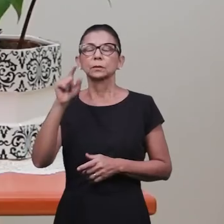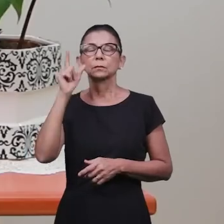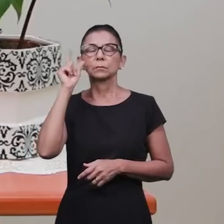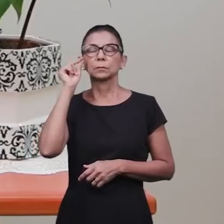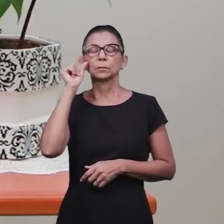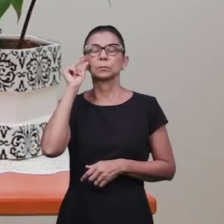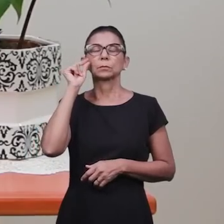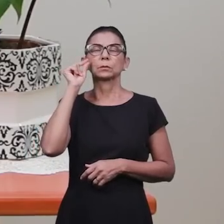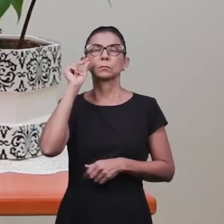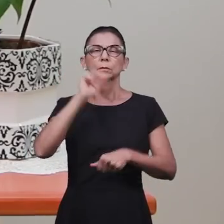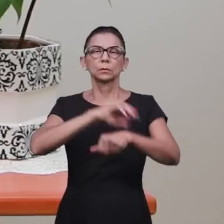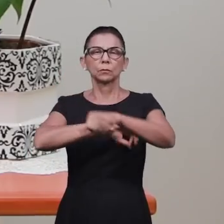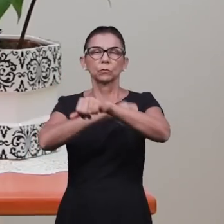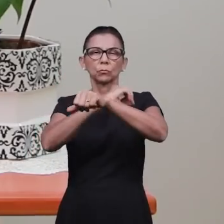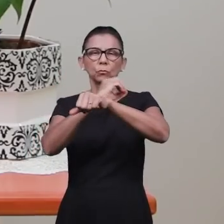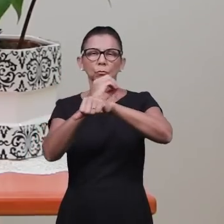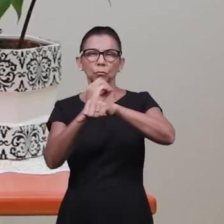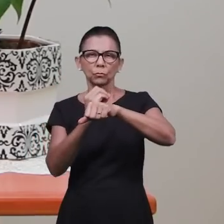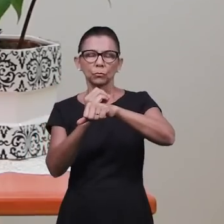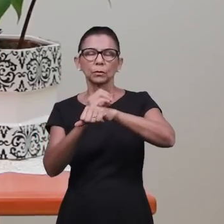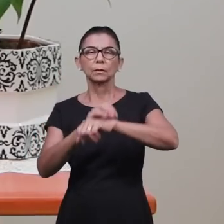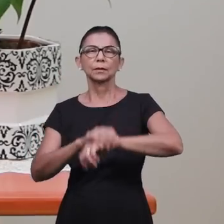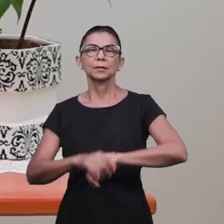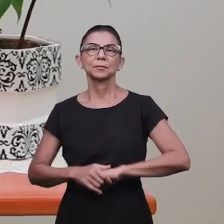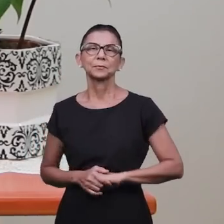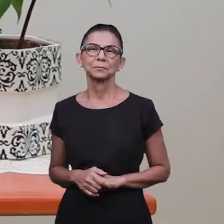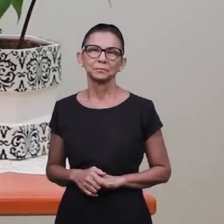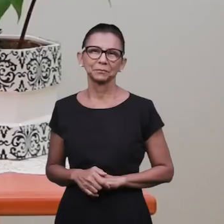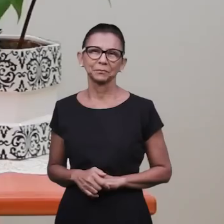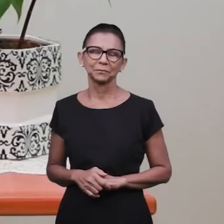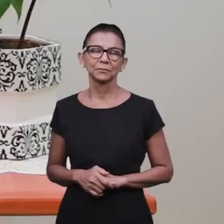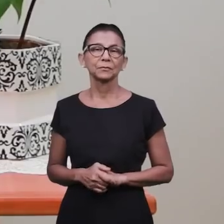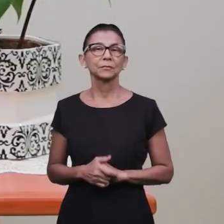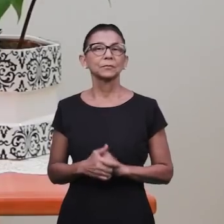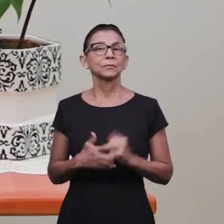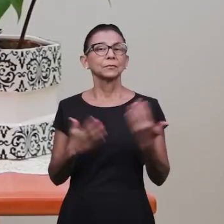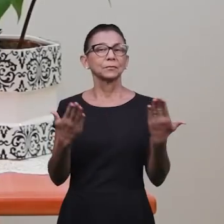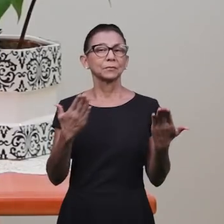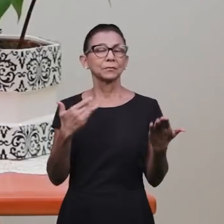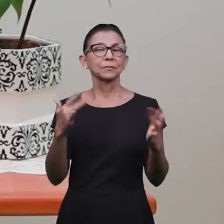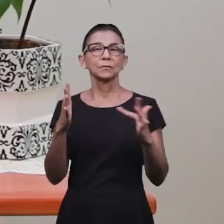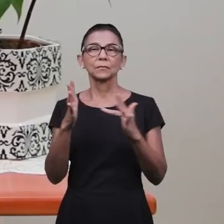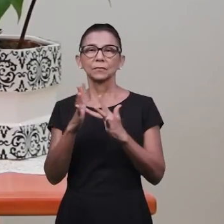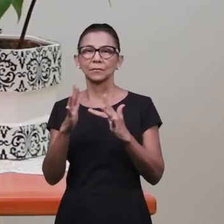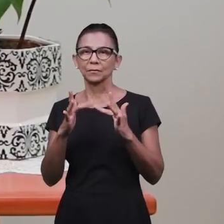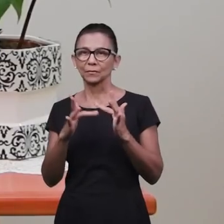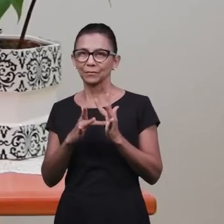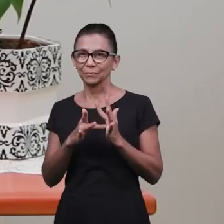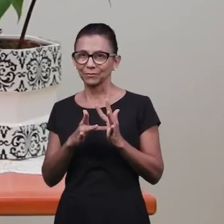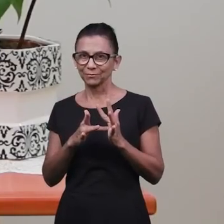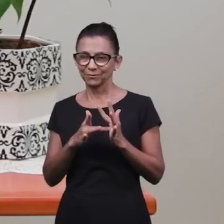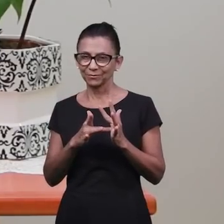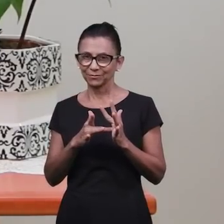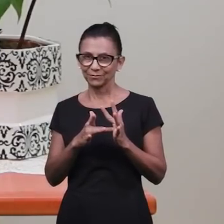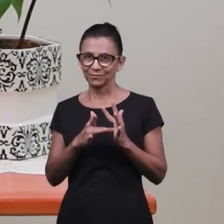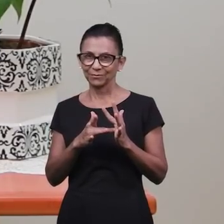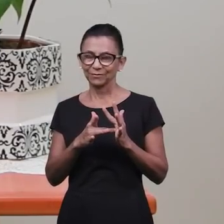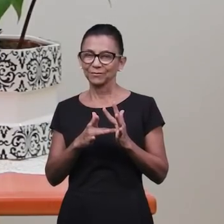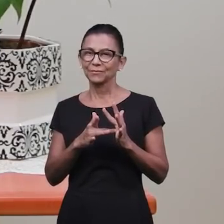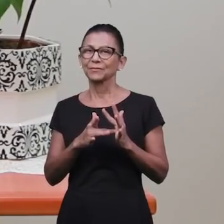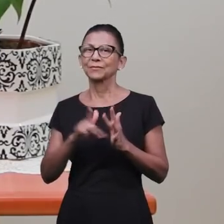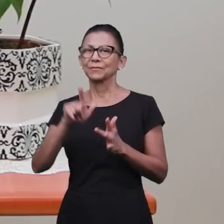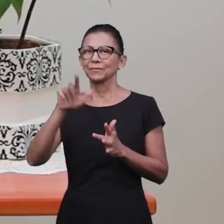impede a pessoa de dormir, assim também Jesus, que é a luz da vida